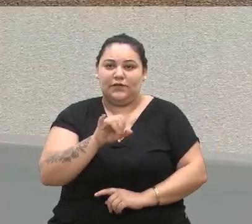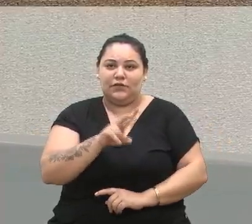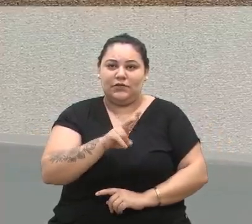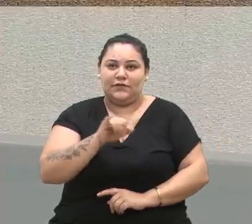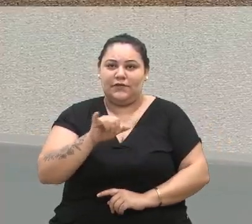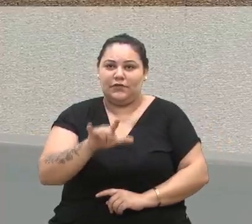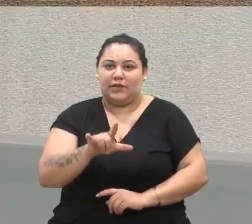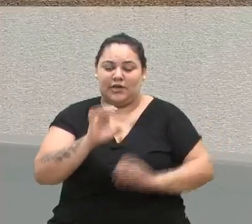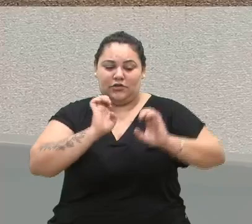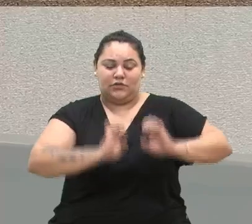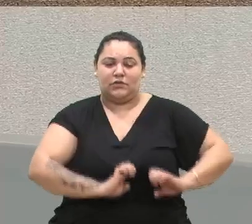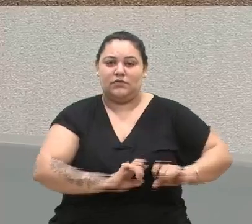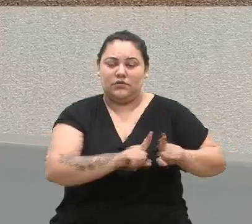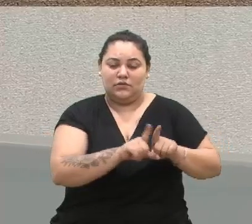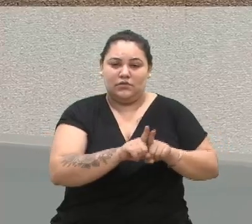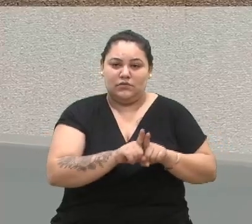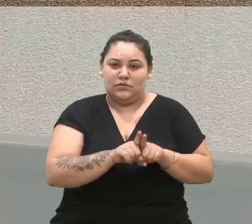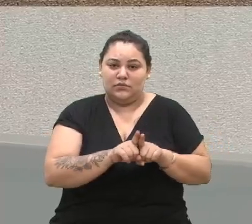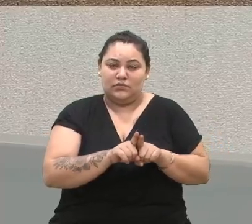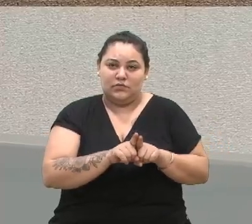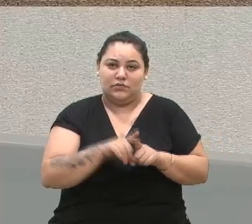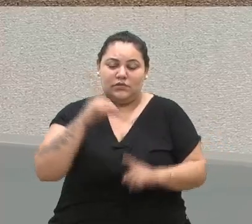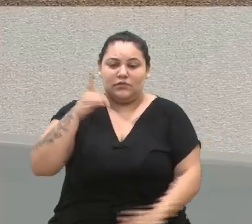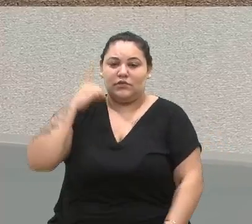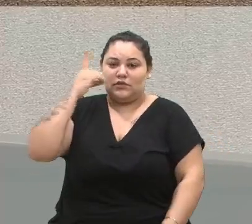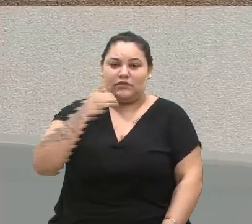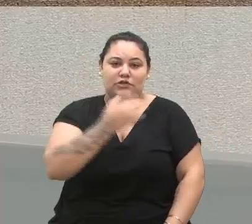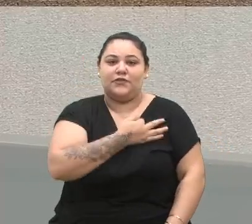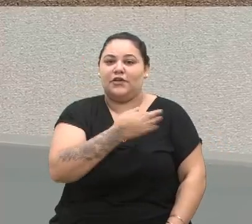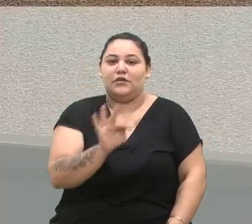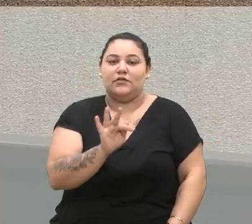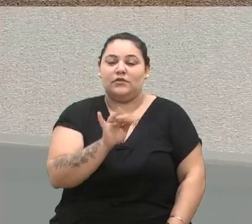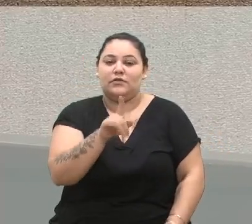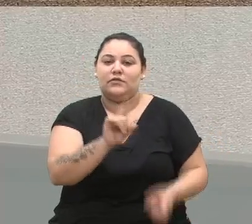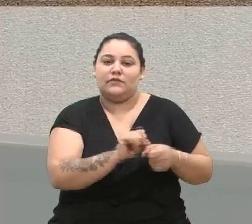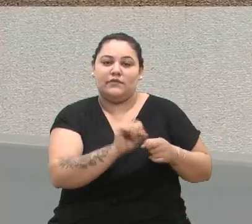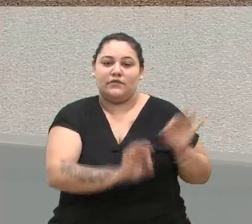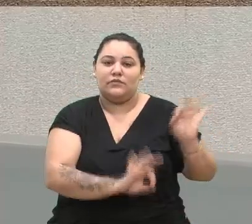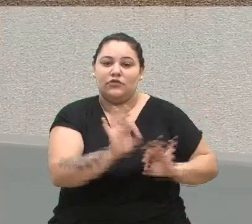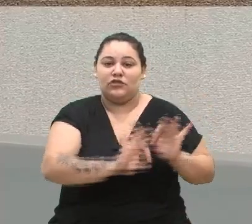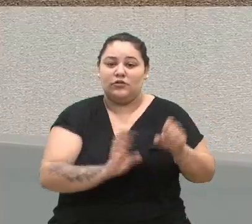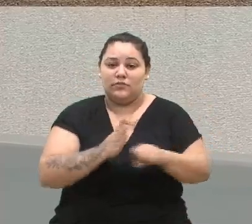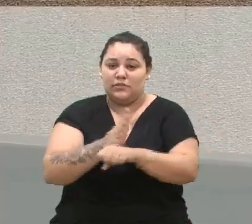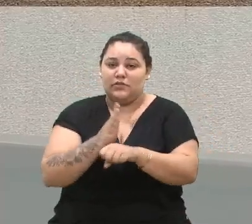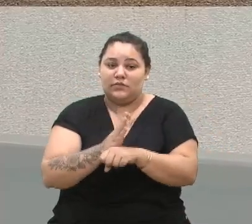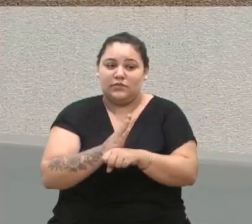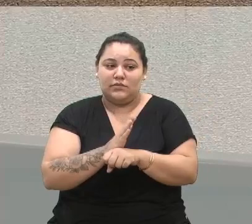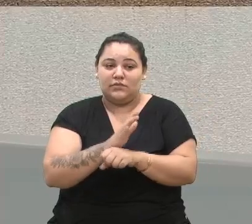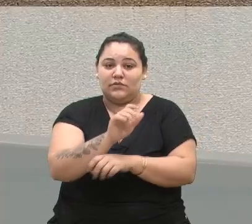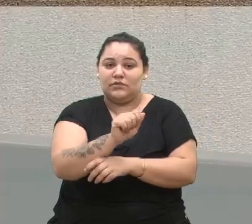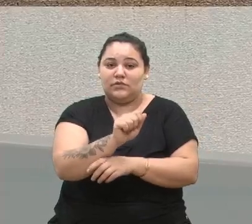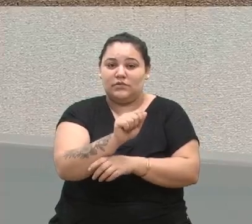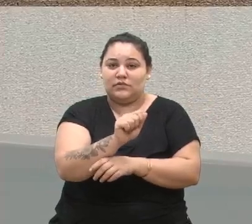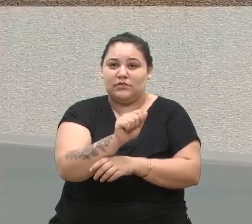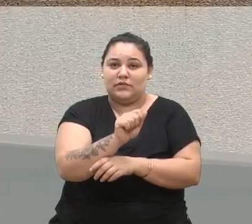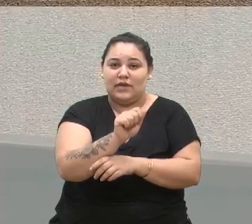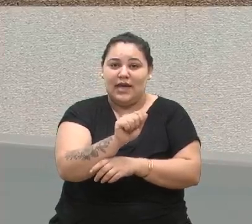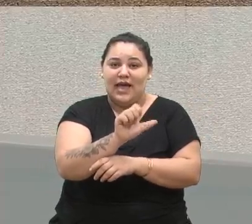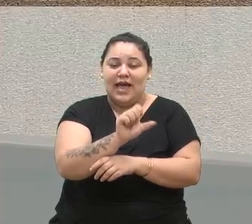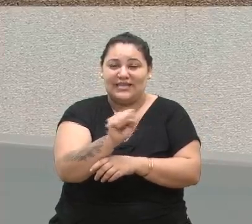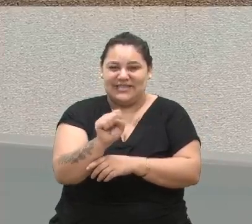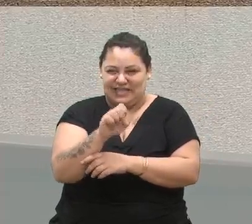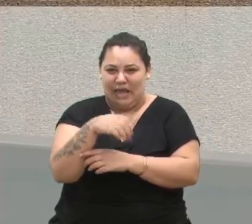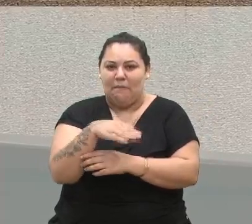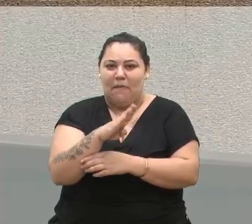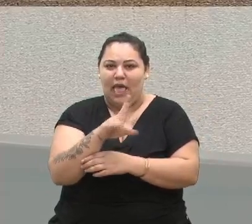deputado federal, o tenente-coronel Zuco, foi um dos que fez esse projeto quando estava na Assembleia Legislativa. Depois ele se tornou deputado federal, mas é uma